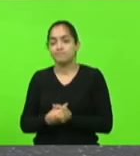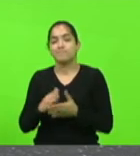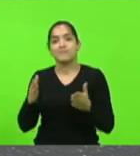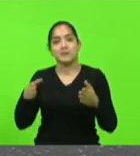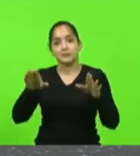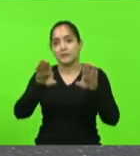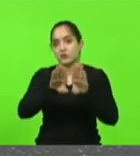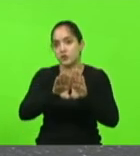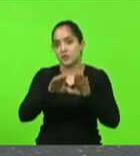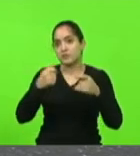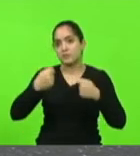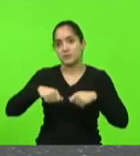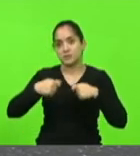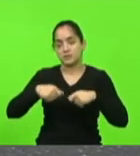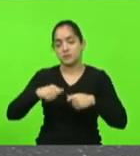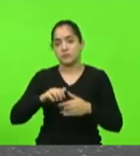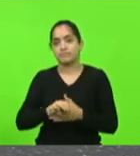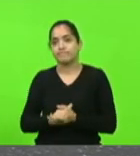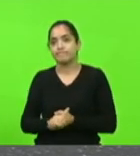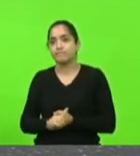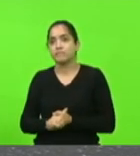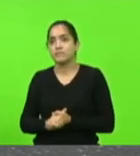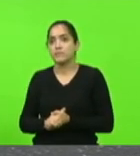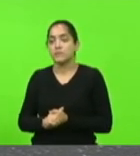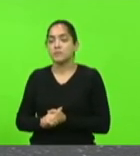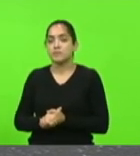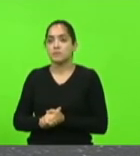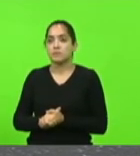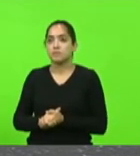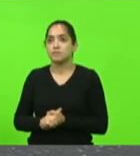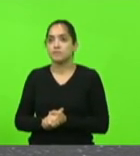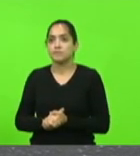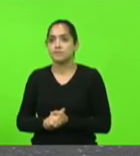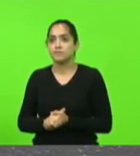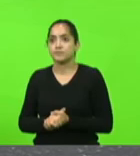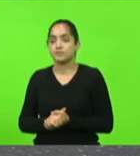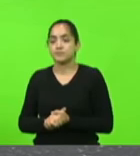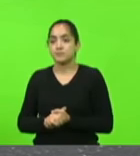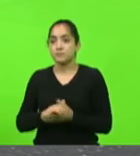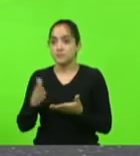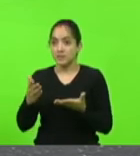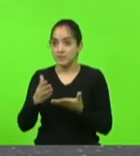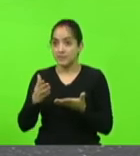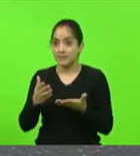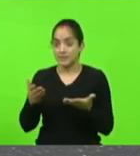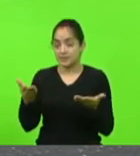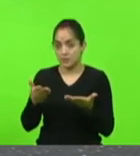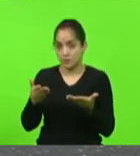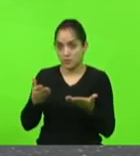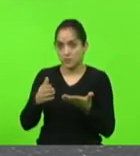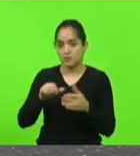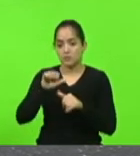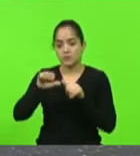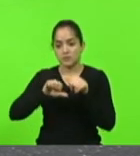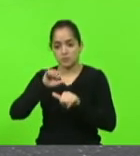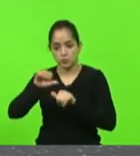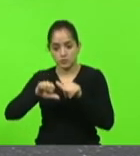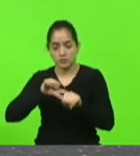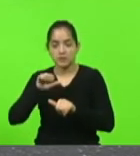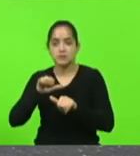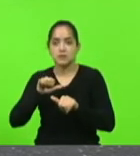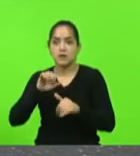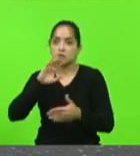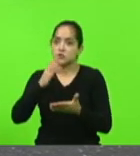interditadas. E com esta nova realidade, nós acreditamos, então, que